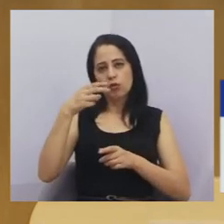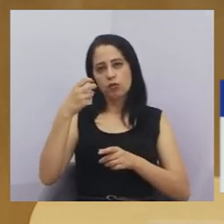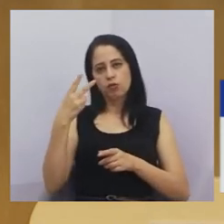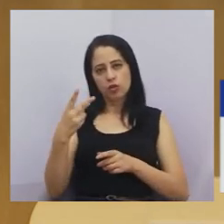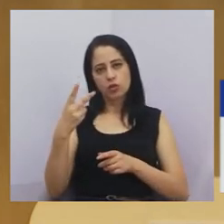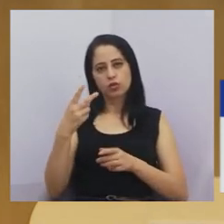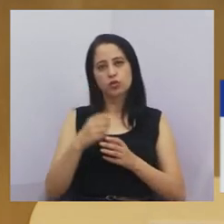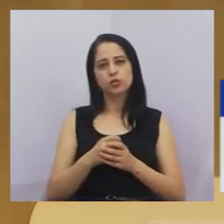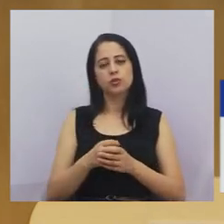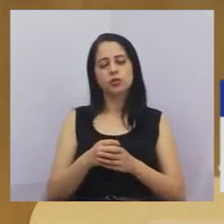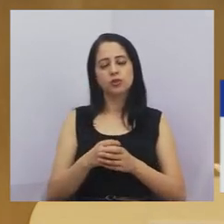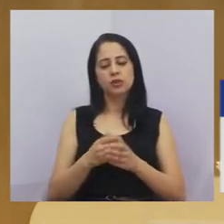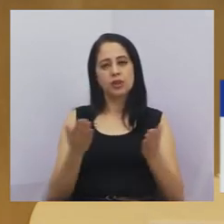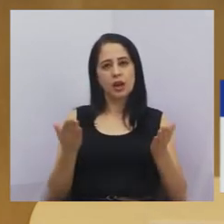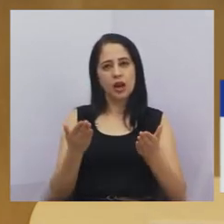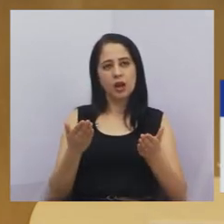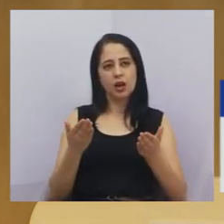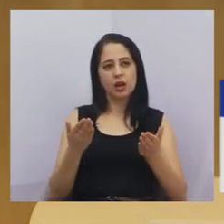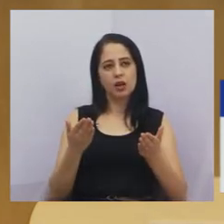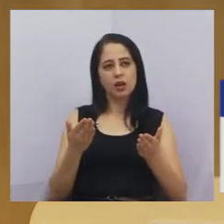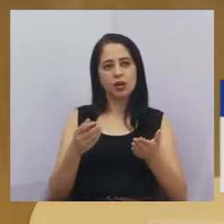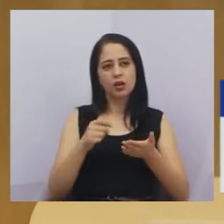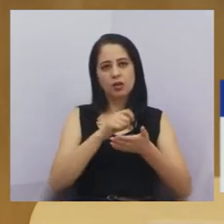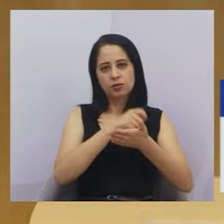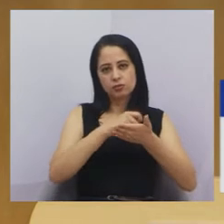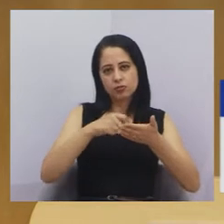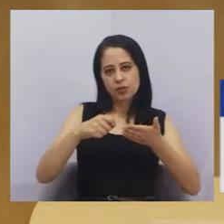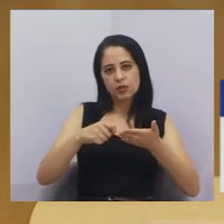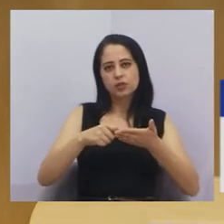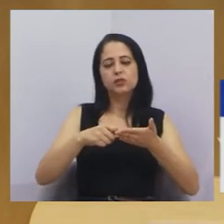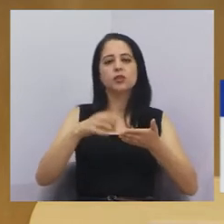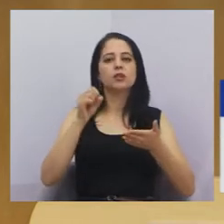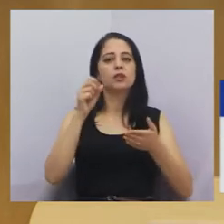consideração por essa casa. Assina Isaías José